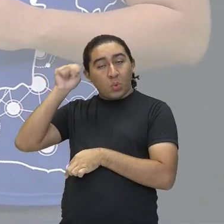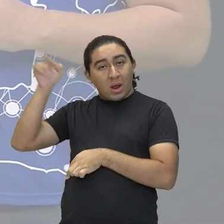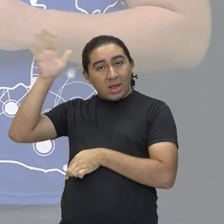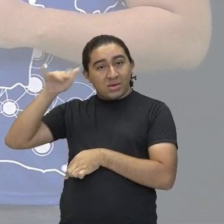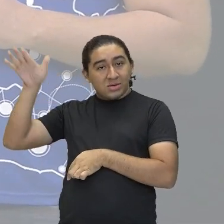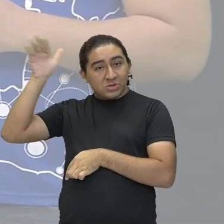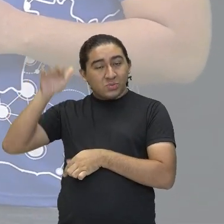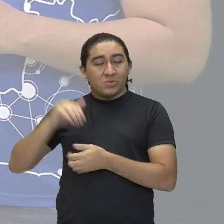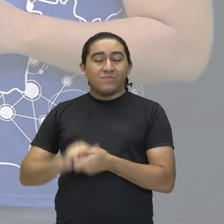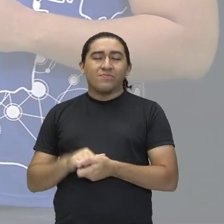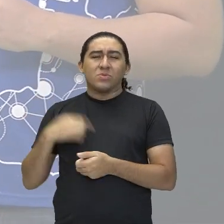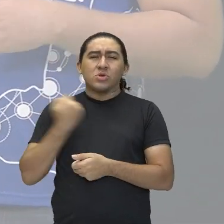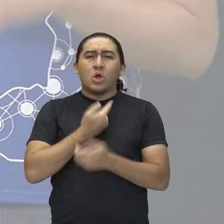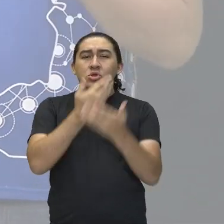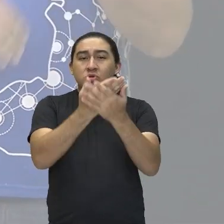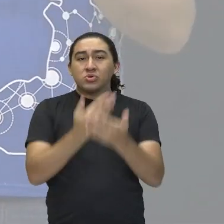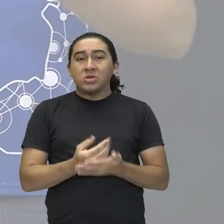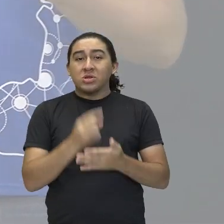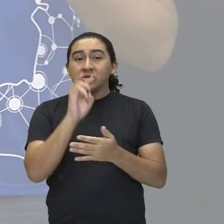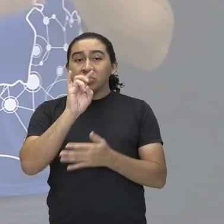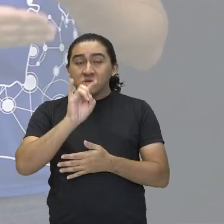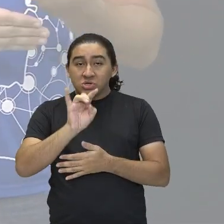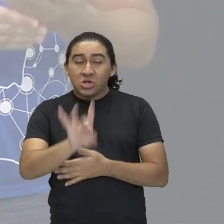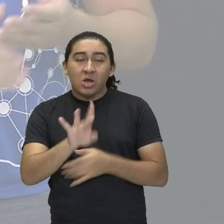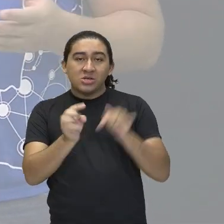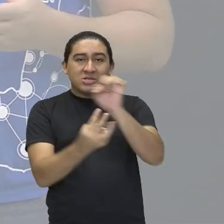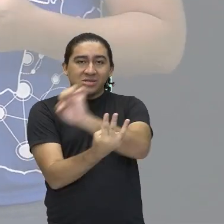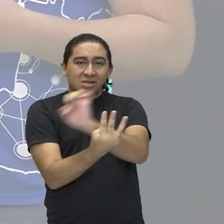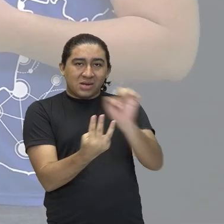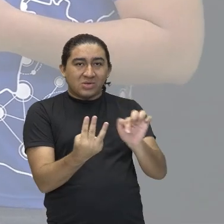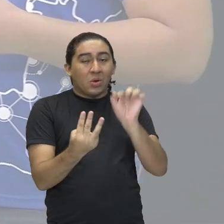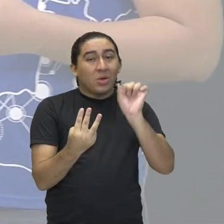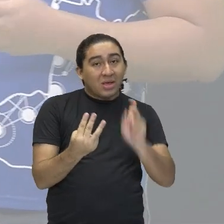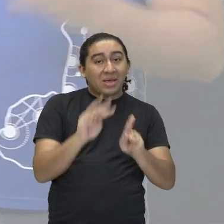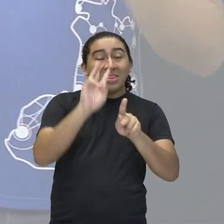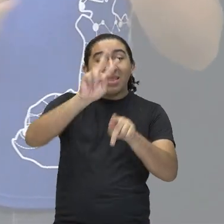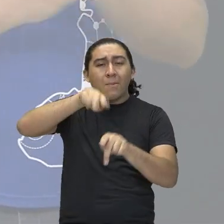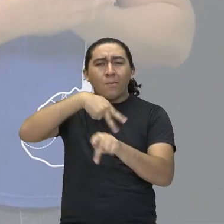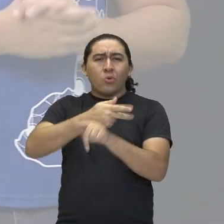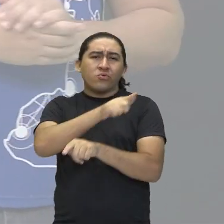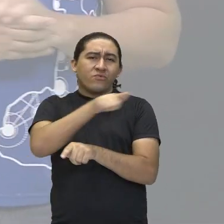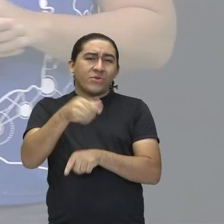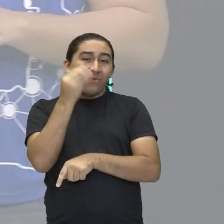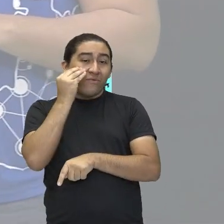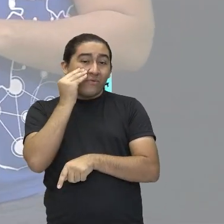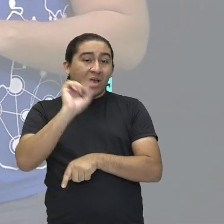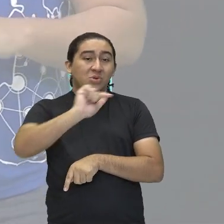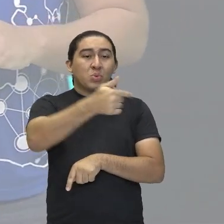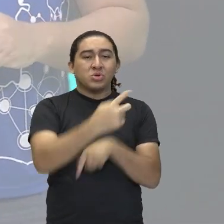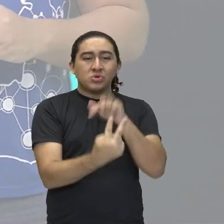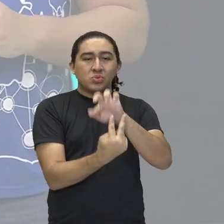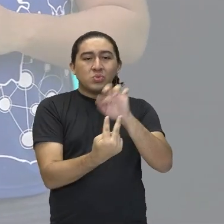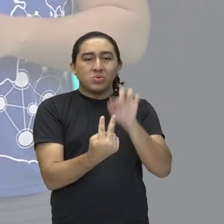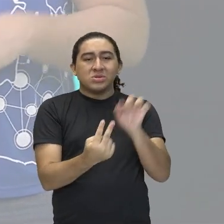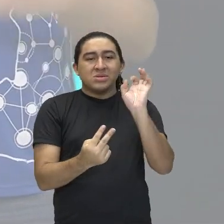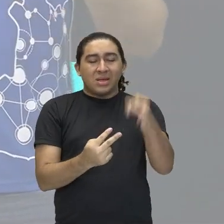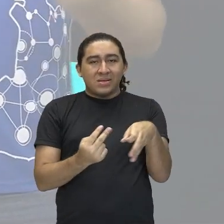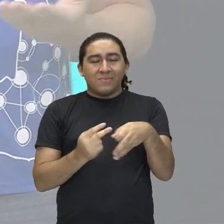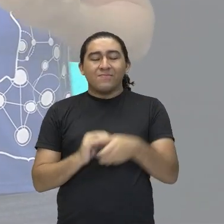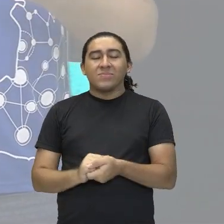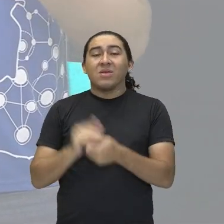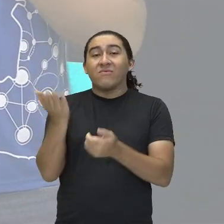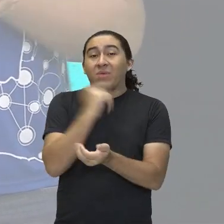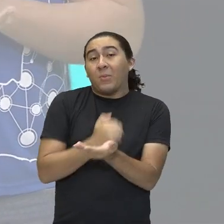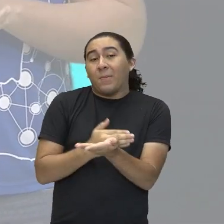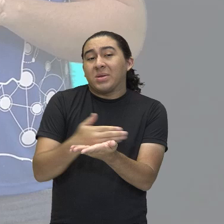nesse momento apenas essas 3. Em outro momento vocês verão as outras 2 vanguardas, ok? Vamos iniciar?